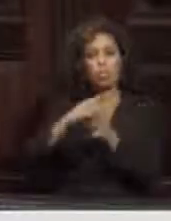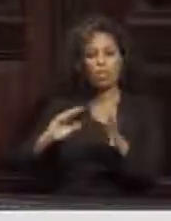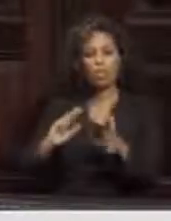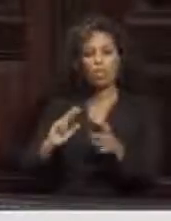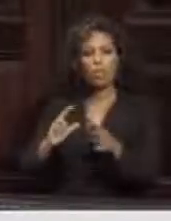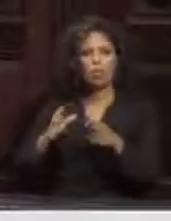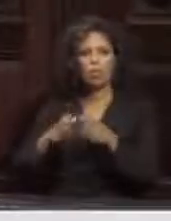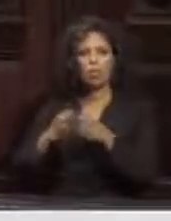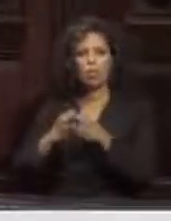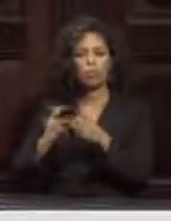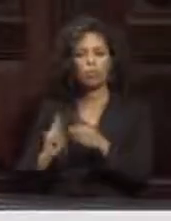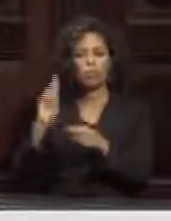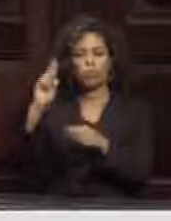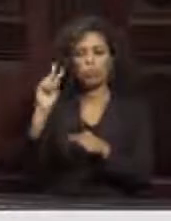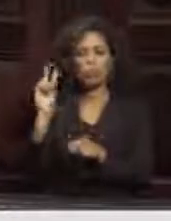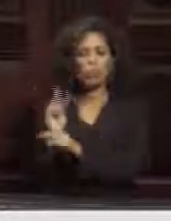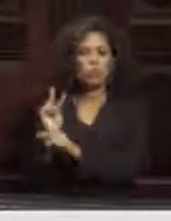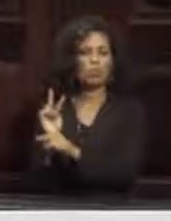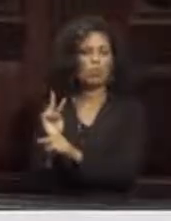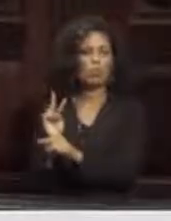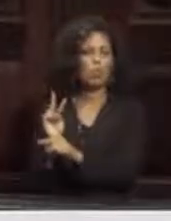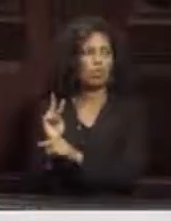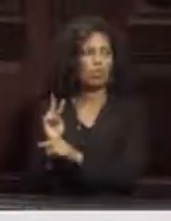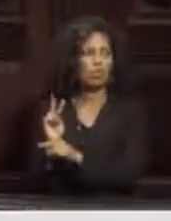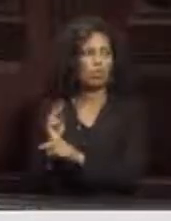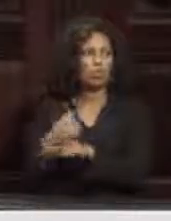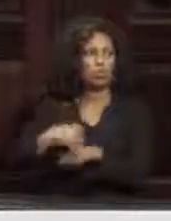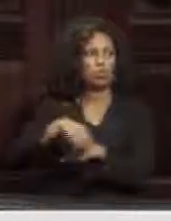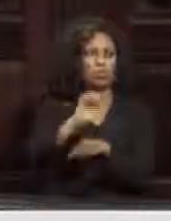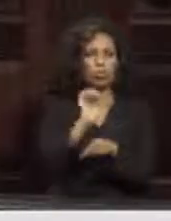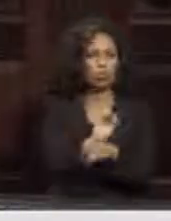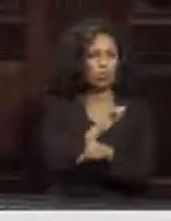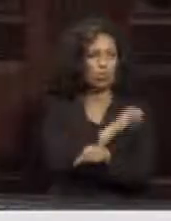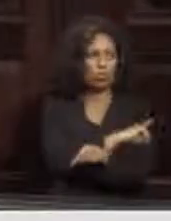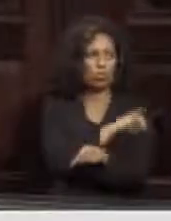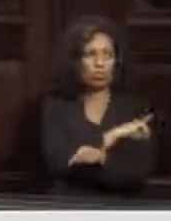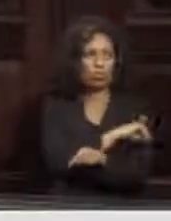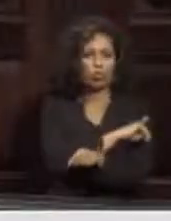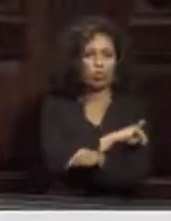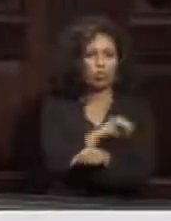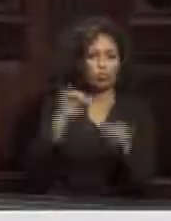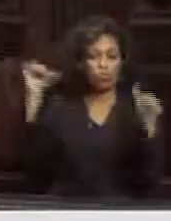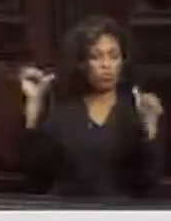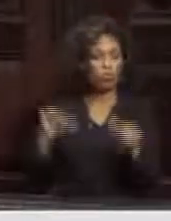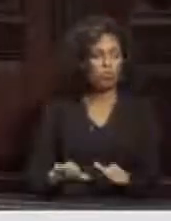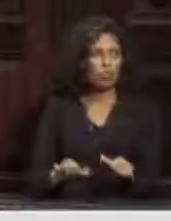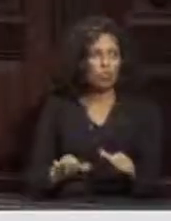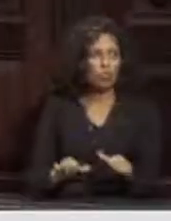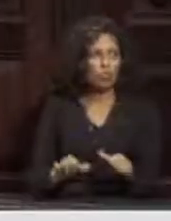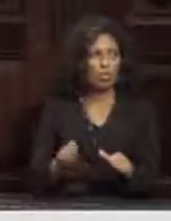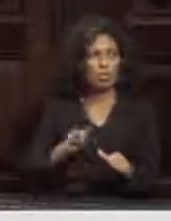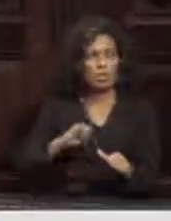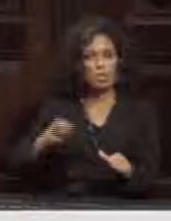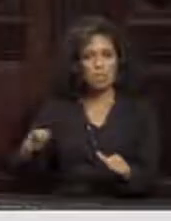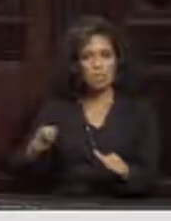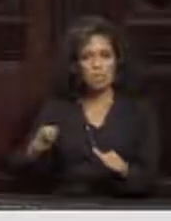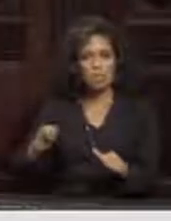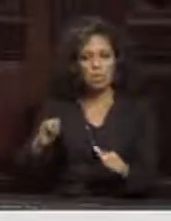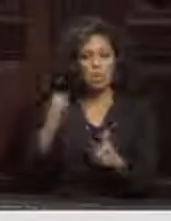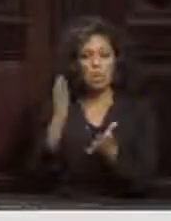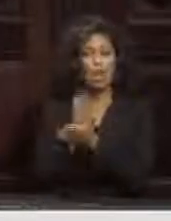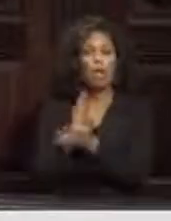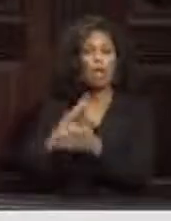Então, o Estado do Rio de Janeiro será enormemente prejudicado com a extinção dessa forma da Rio